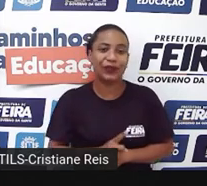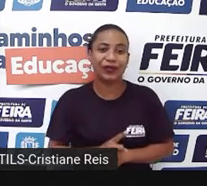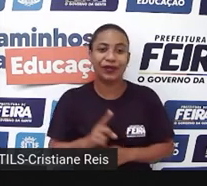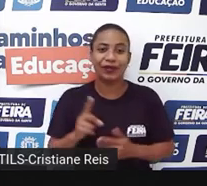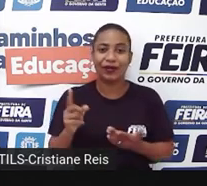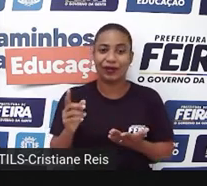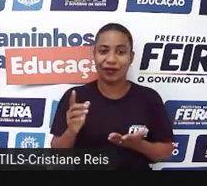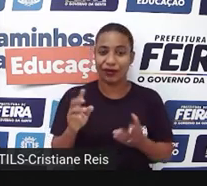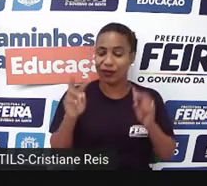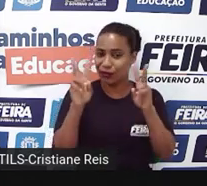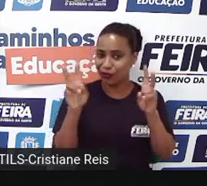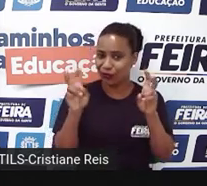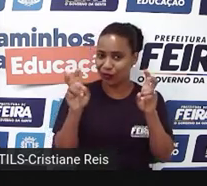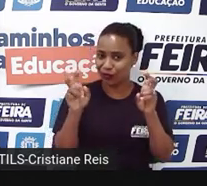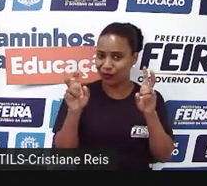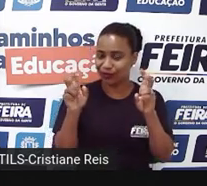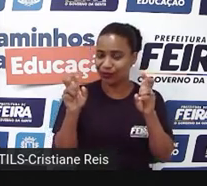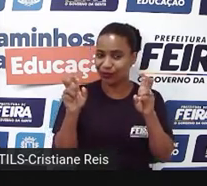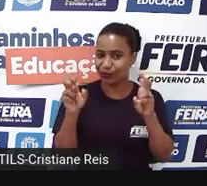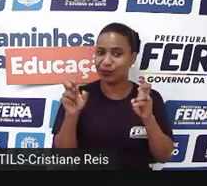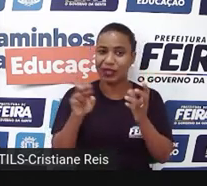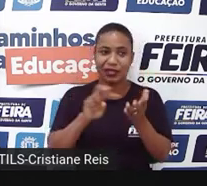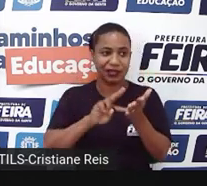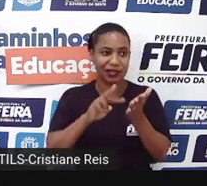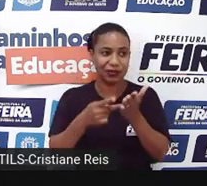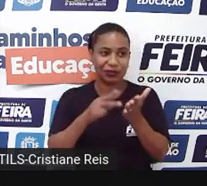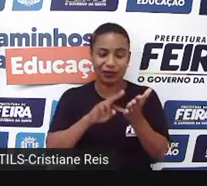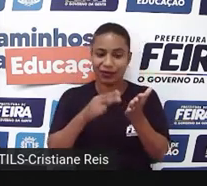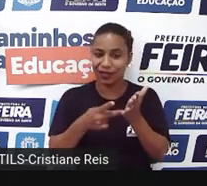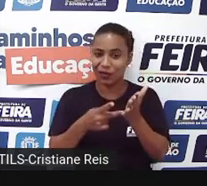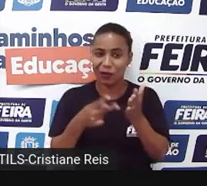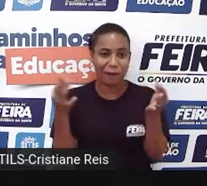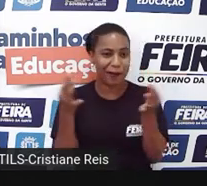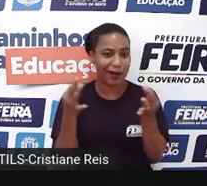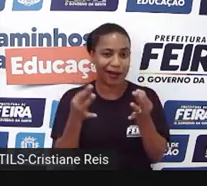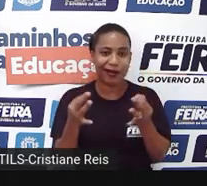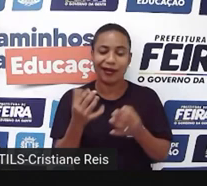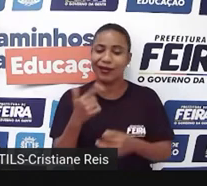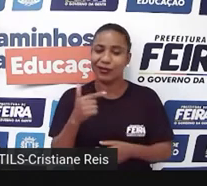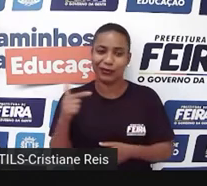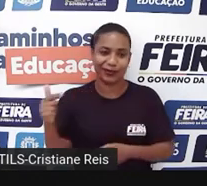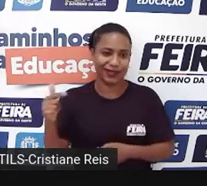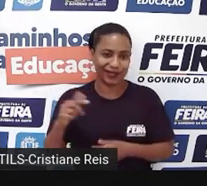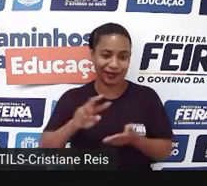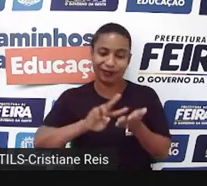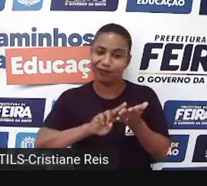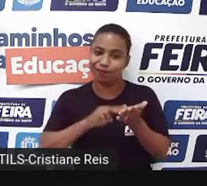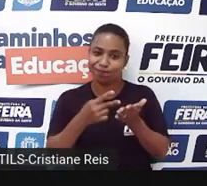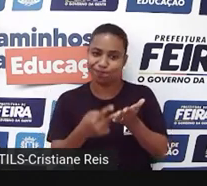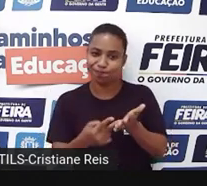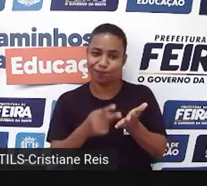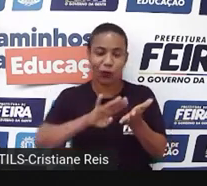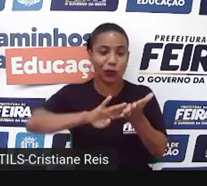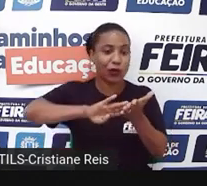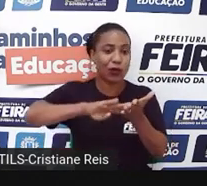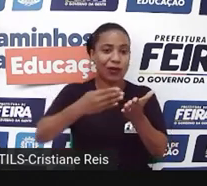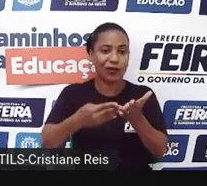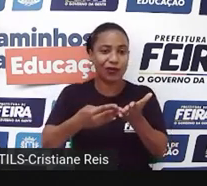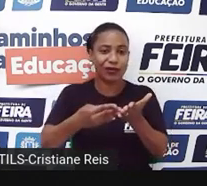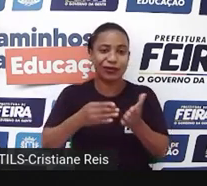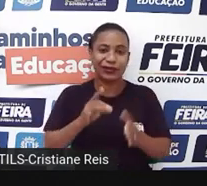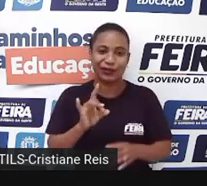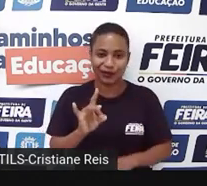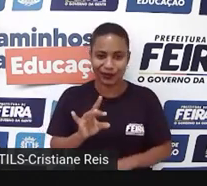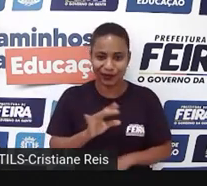alguns títulos de filme eles não traduzem ao pé da letra, né? Porque não fica legal. Fazem uma interpretação. Então esse